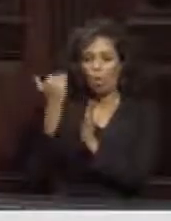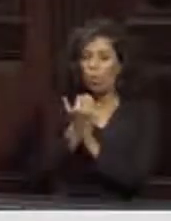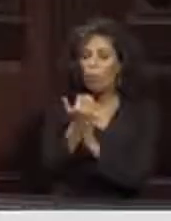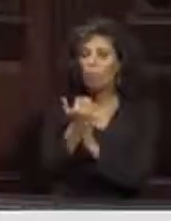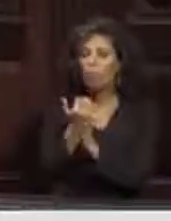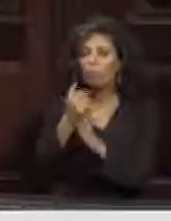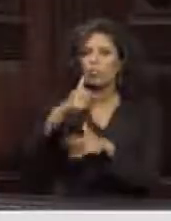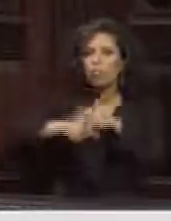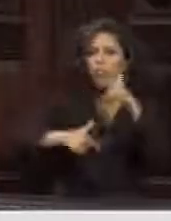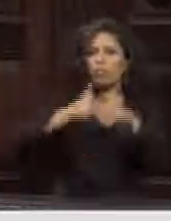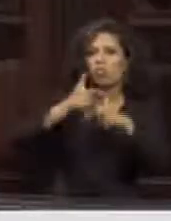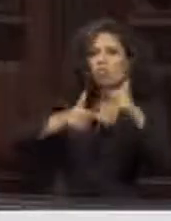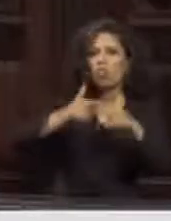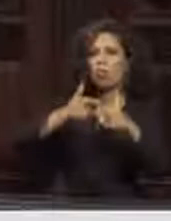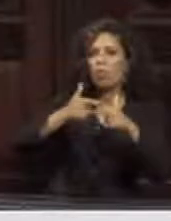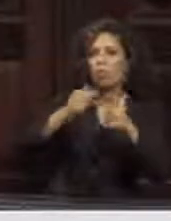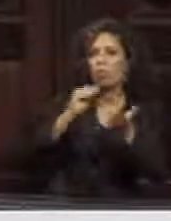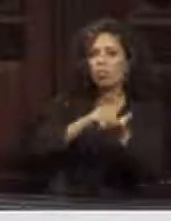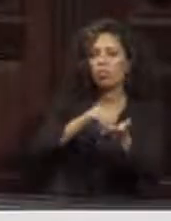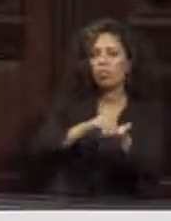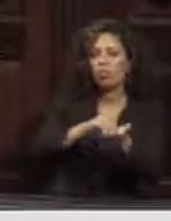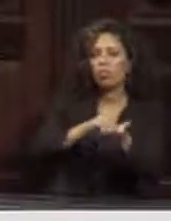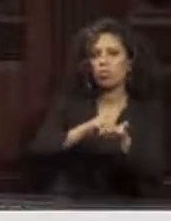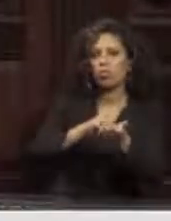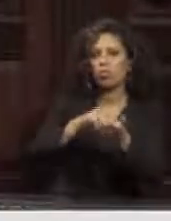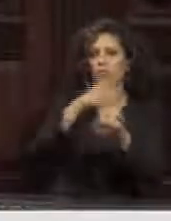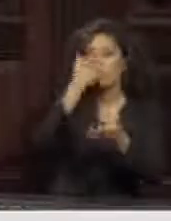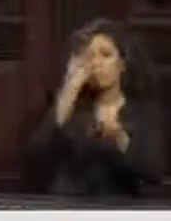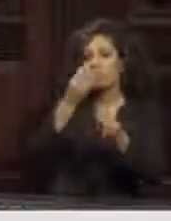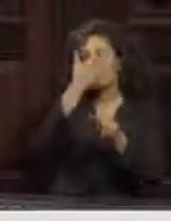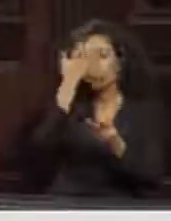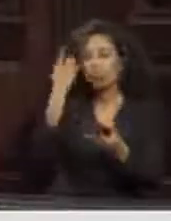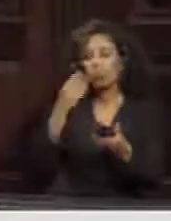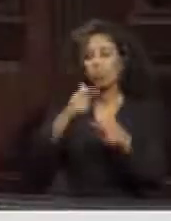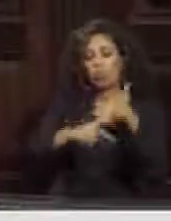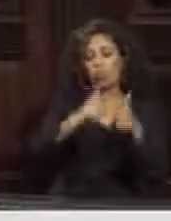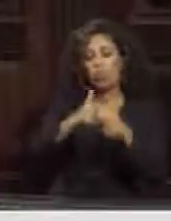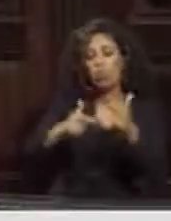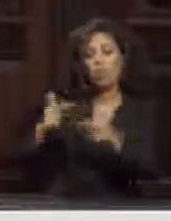no estado do Rio de Janeiro. E com isso a gente não pode ter nenhum tipo de conciliação.